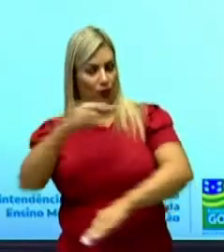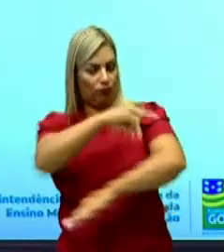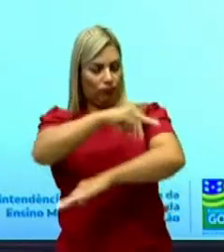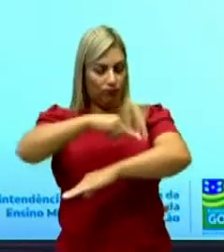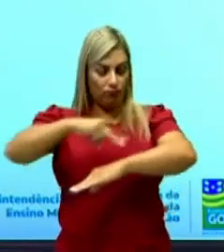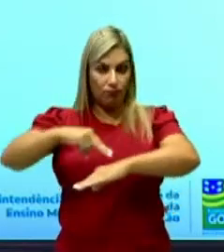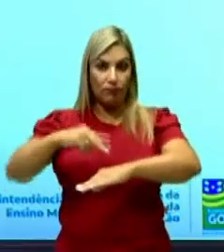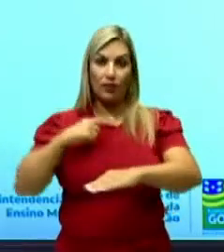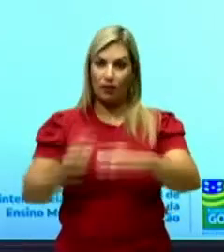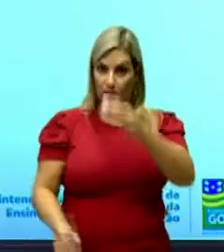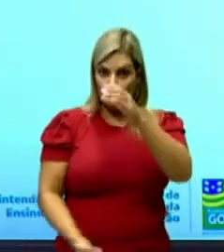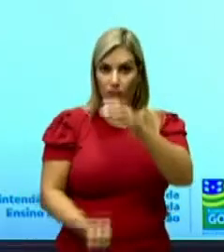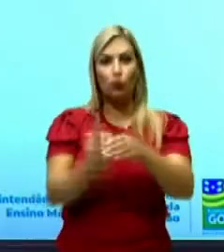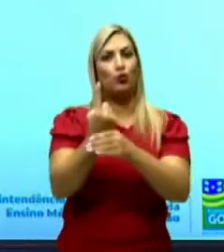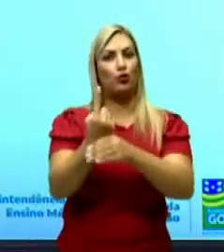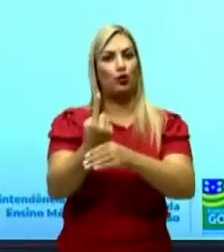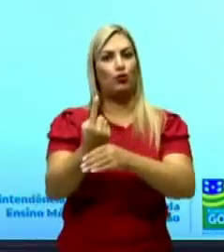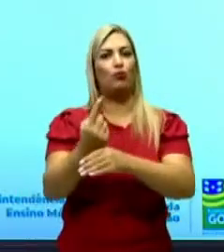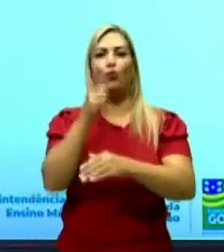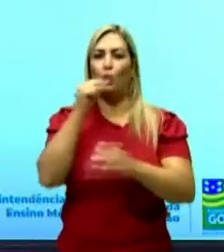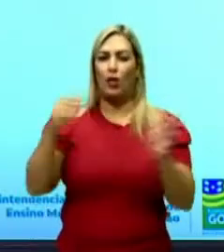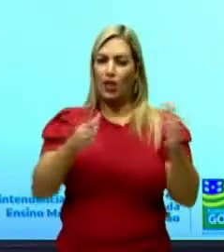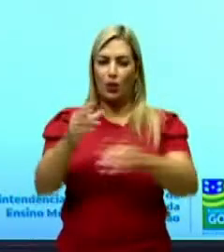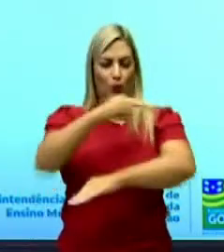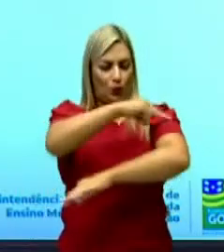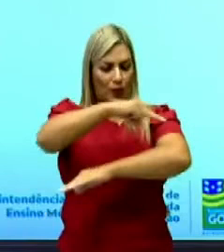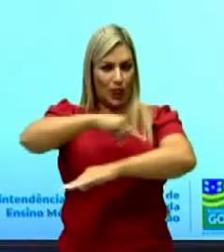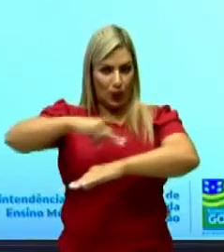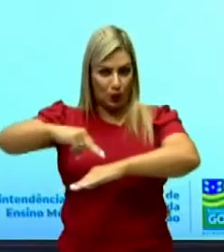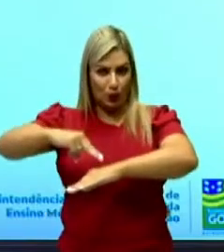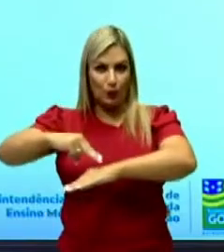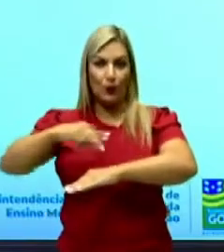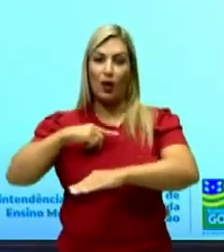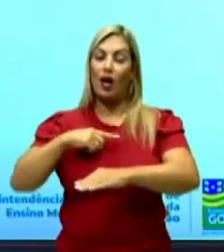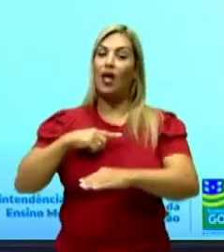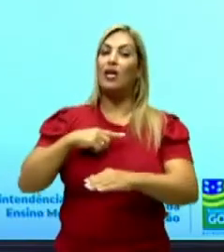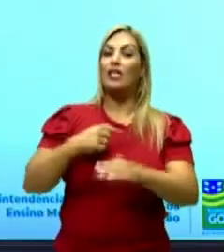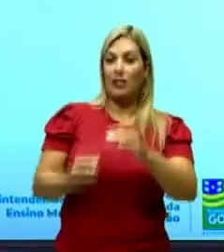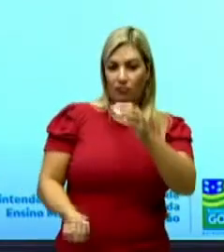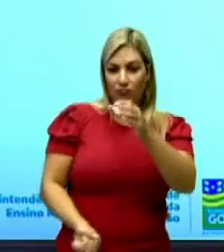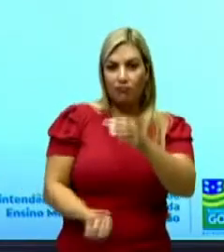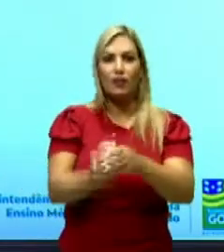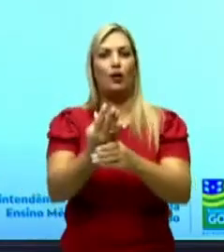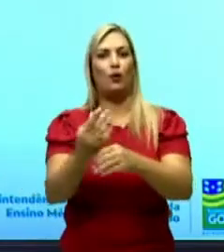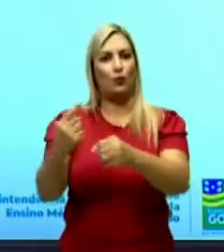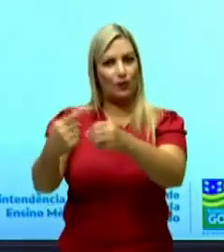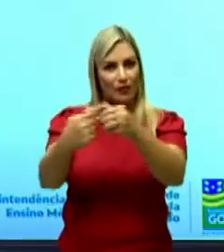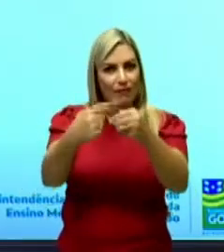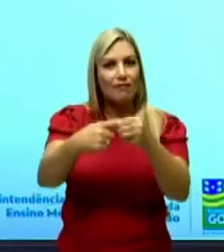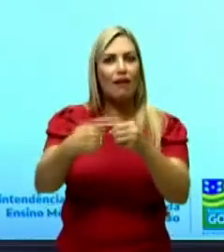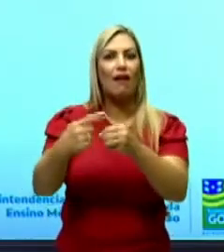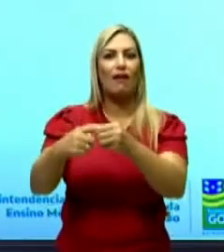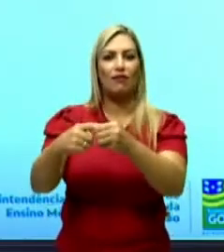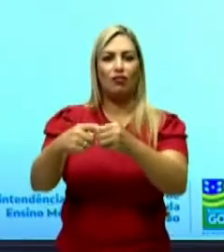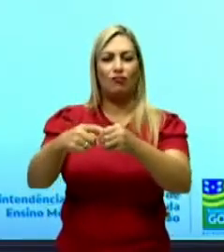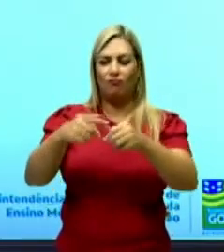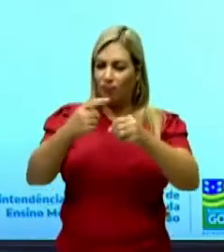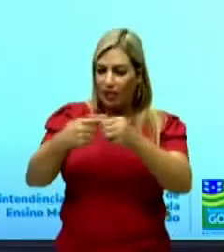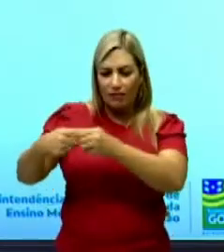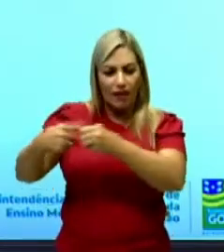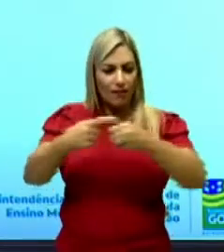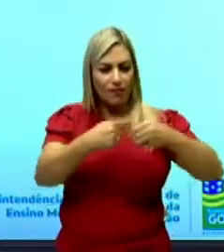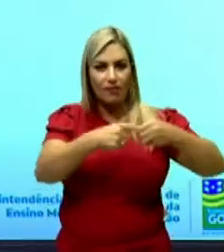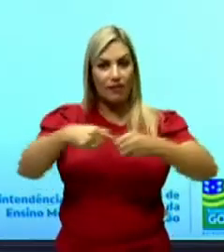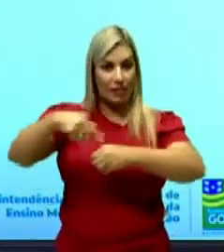o primeiro ponto é o rio nilo né quer dizer civilização egípcia na seu entorno né em volta do rio nilo